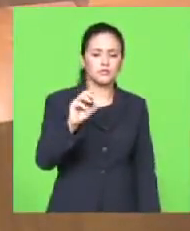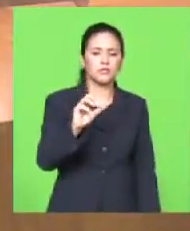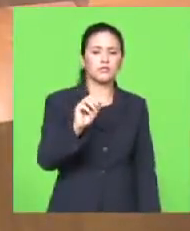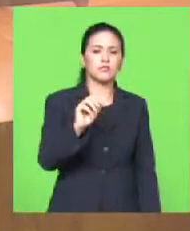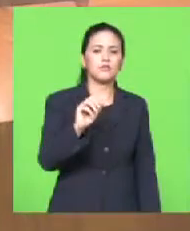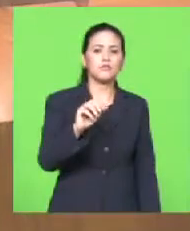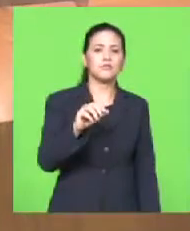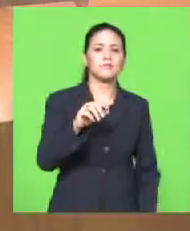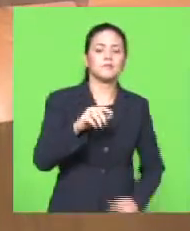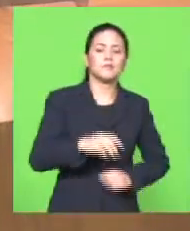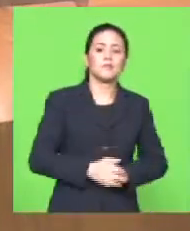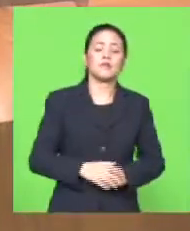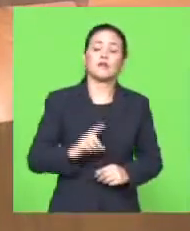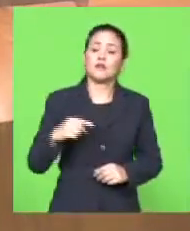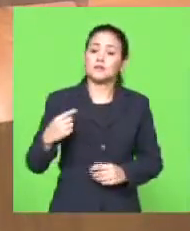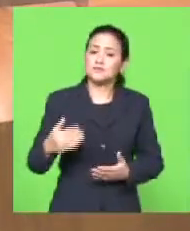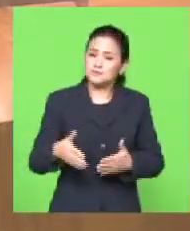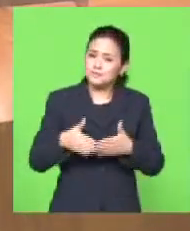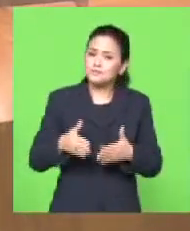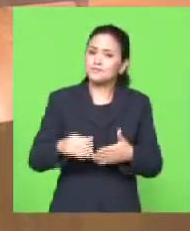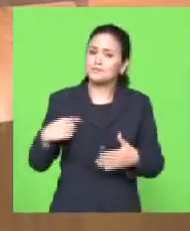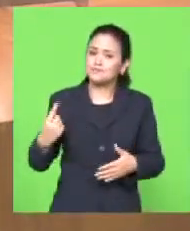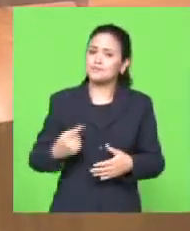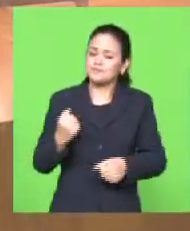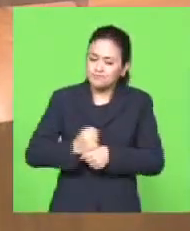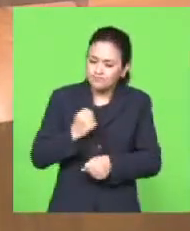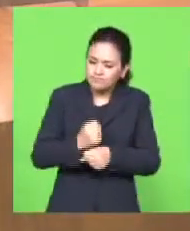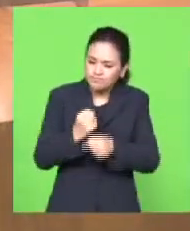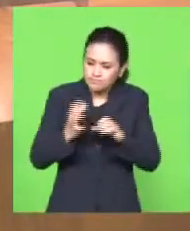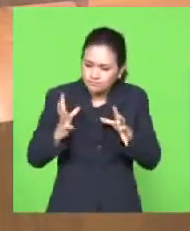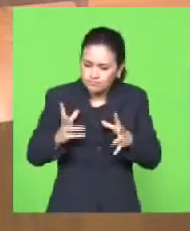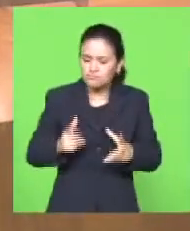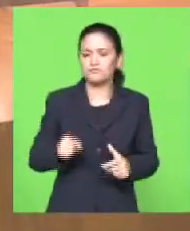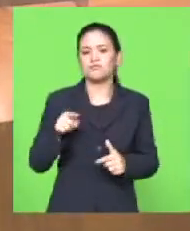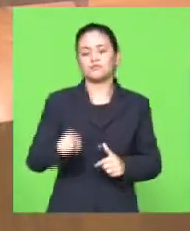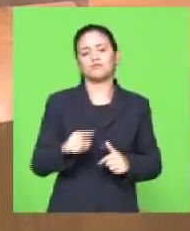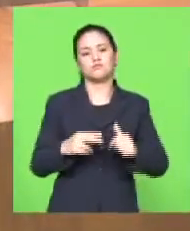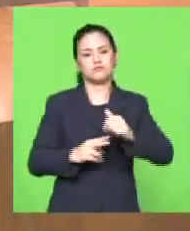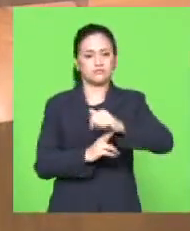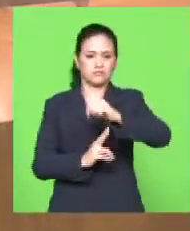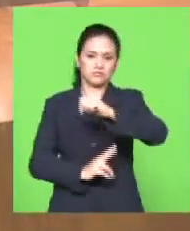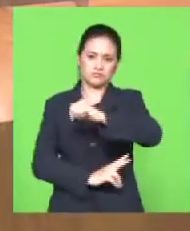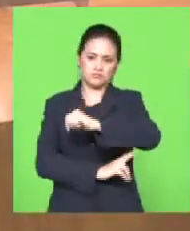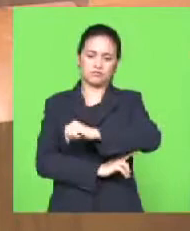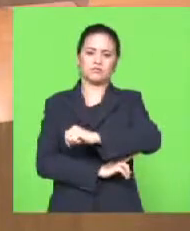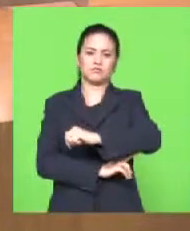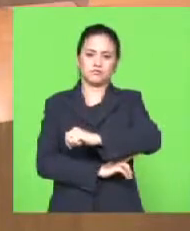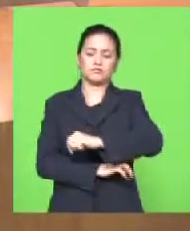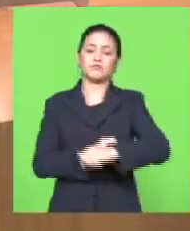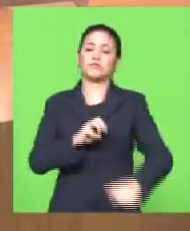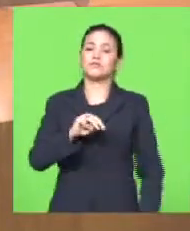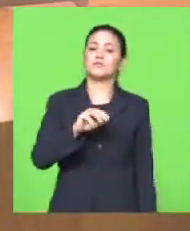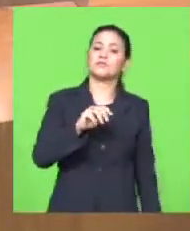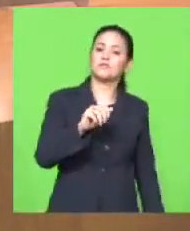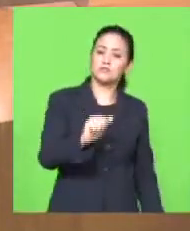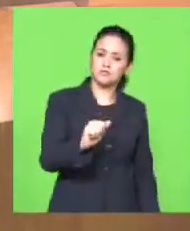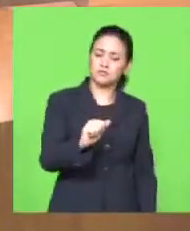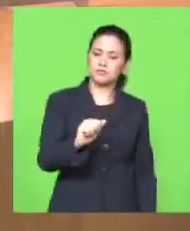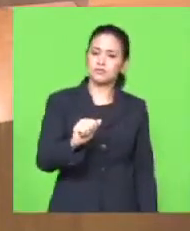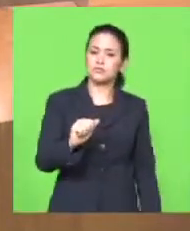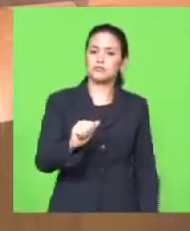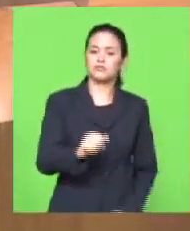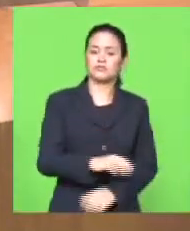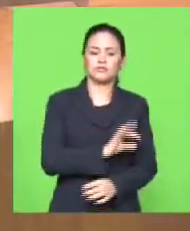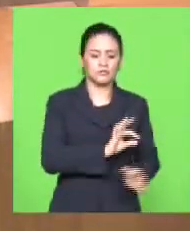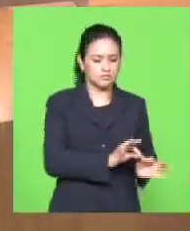a recuperação daquela ponte. Ela pertence à OMA, que liga o município de Fernando Falcão a Mirador e vice-versa. E eu